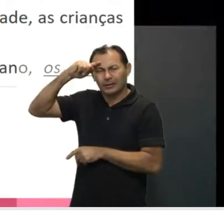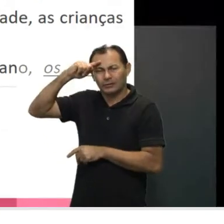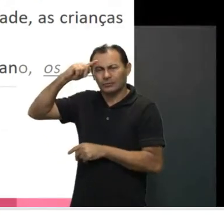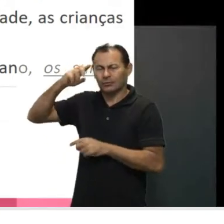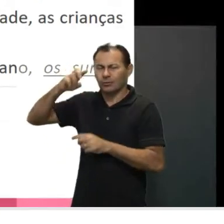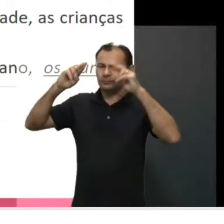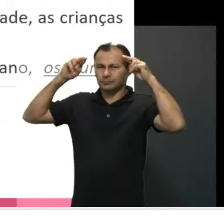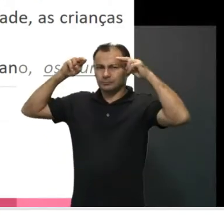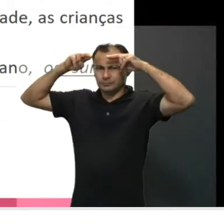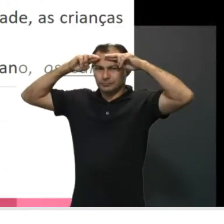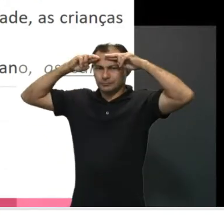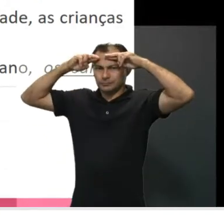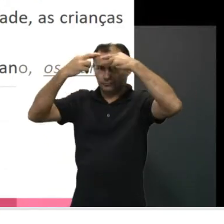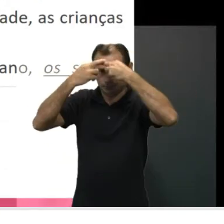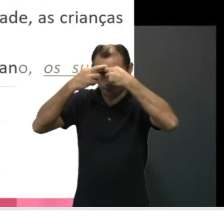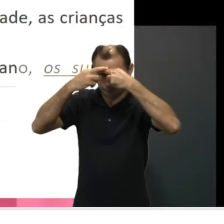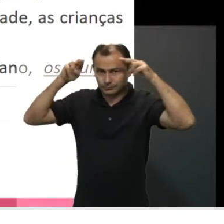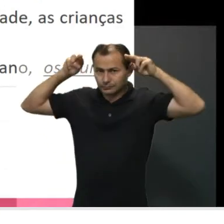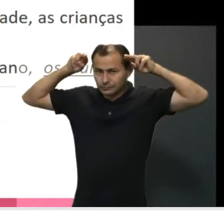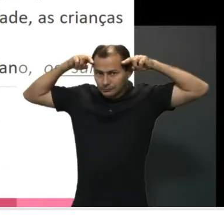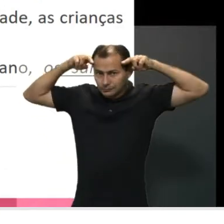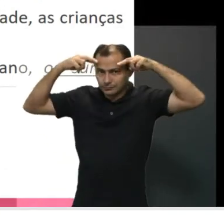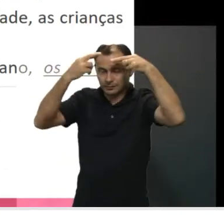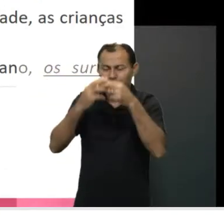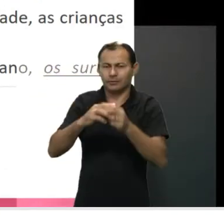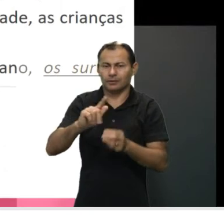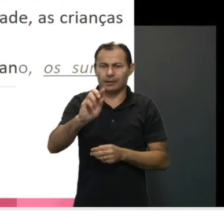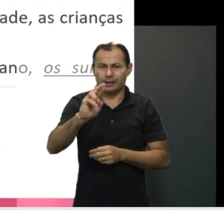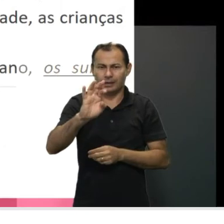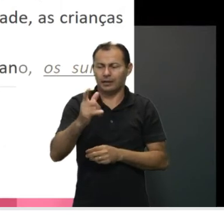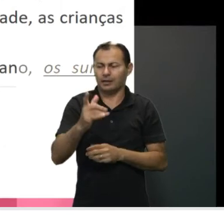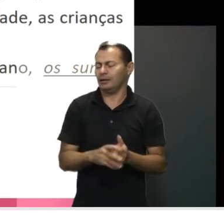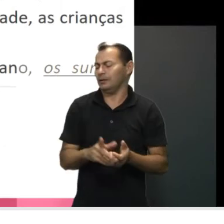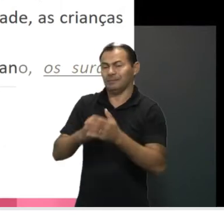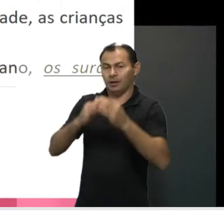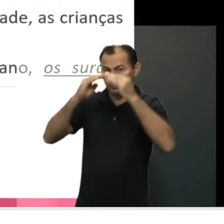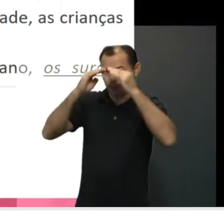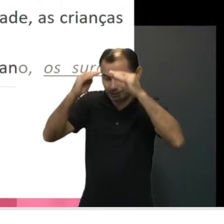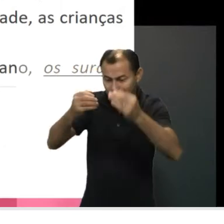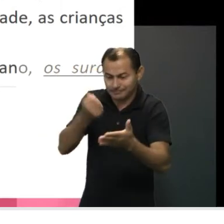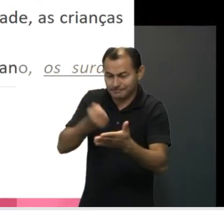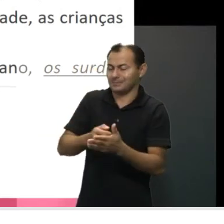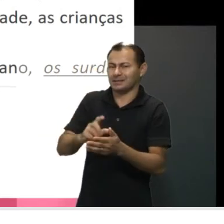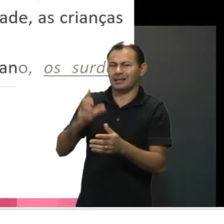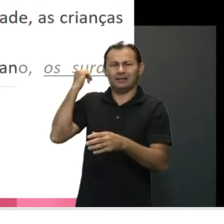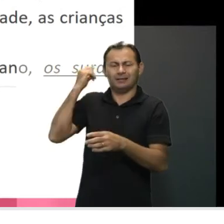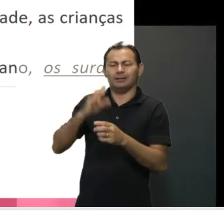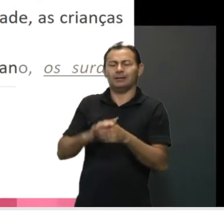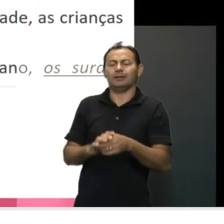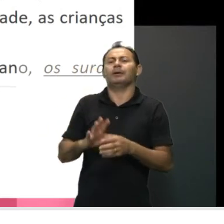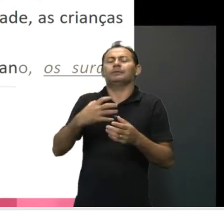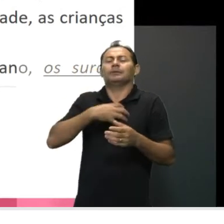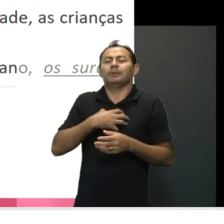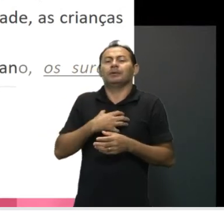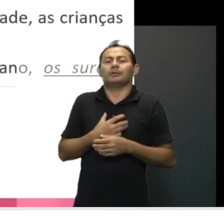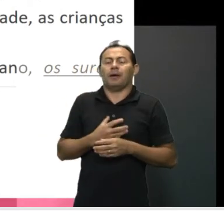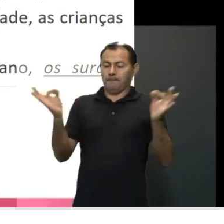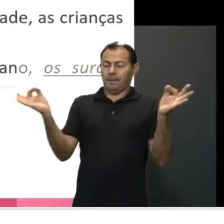não atendiam os padrões exigidos da época. Então, quais eram esses padrões? Da perfeição física,